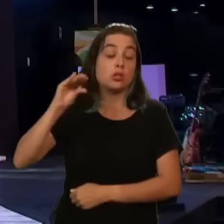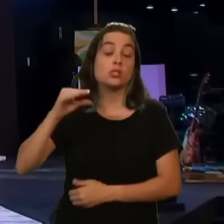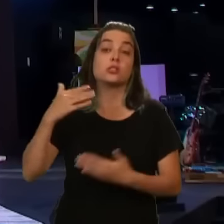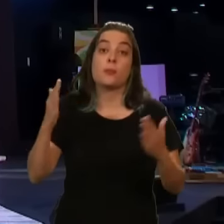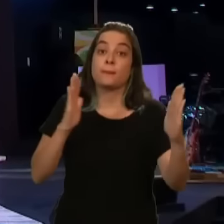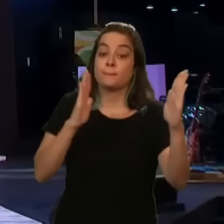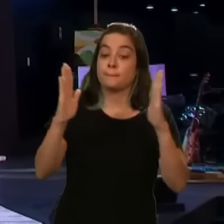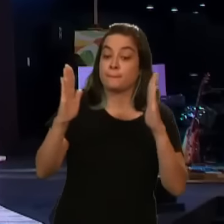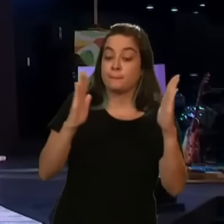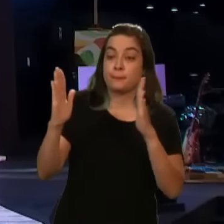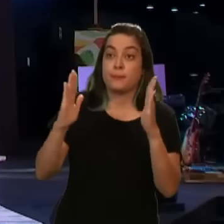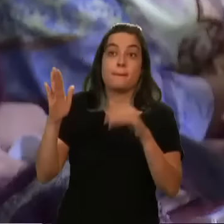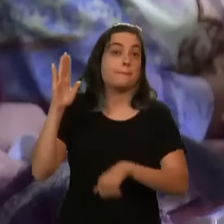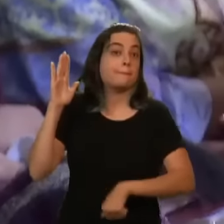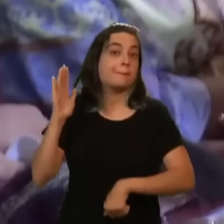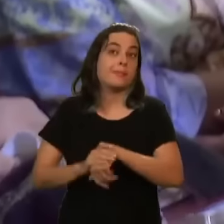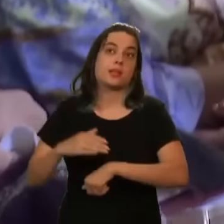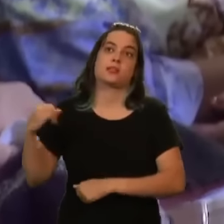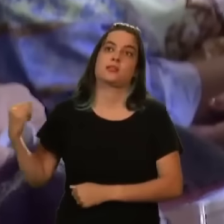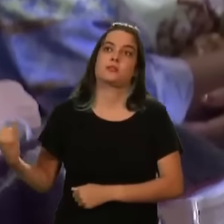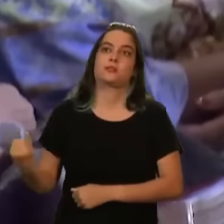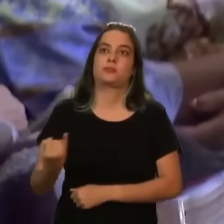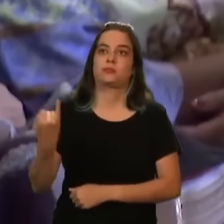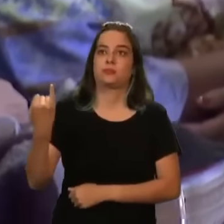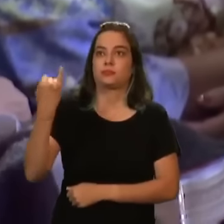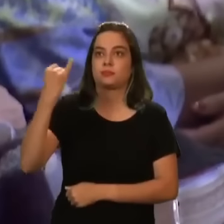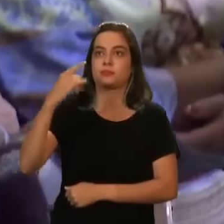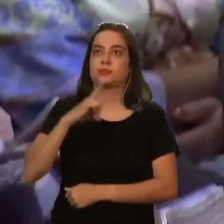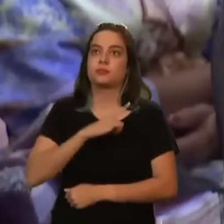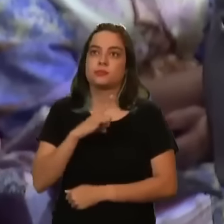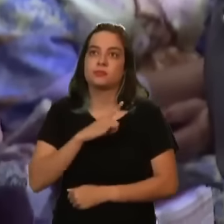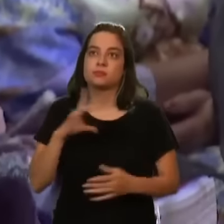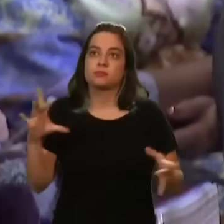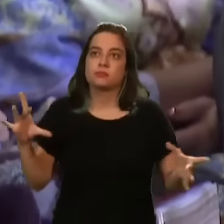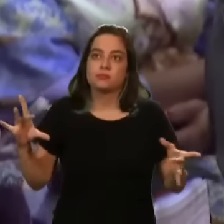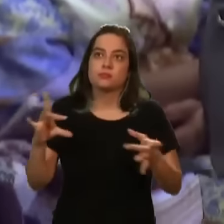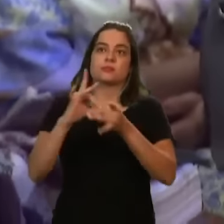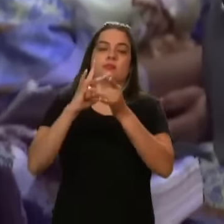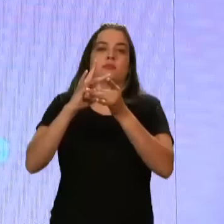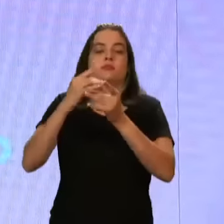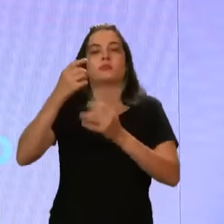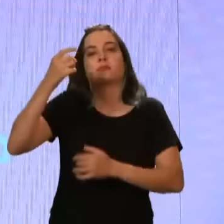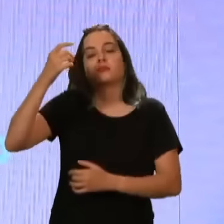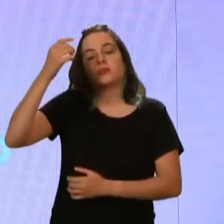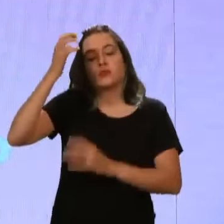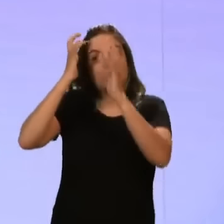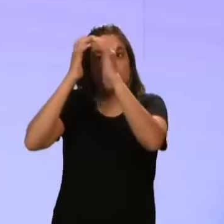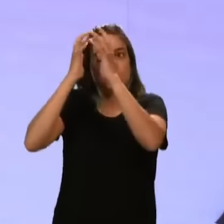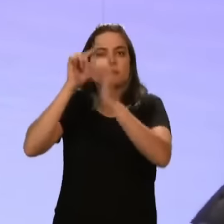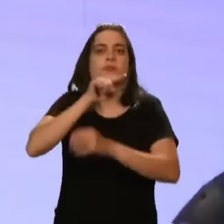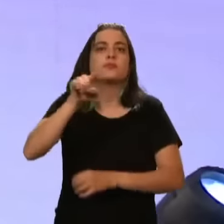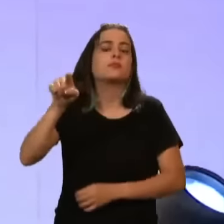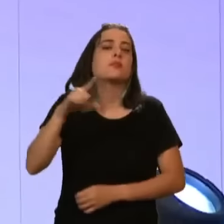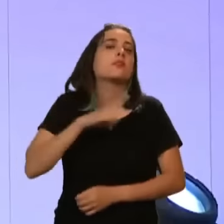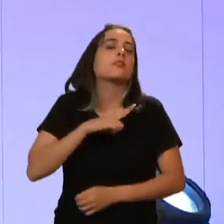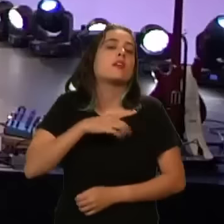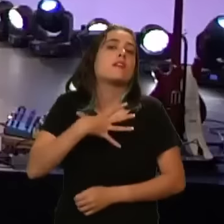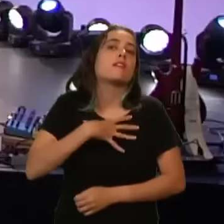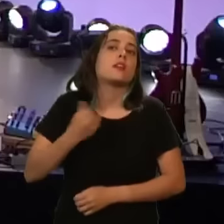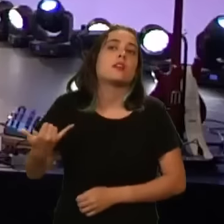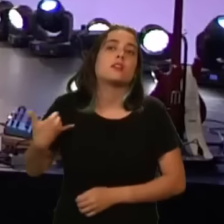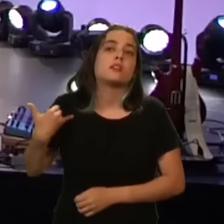períodos mais importantes para a conectividade das sinapses cerebrais. Quem aqui tem filho criança na